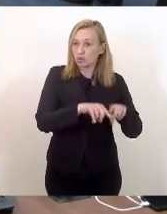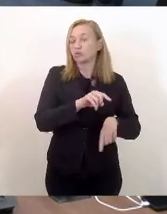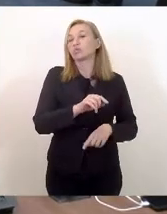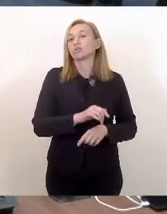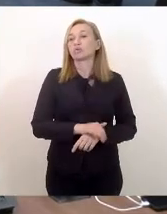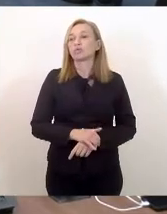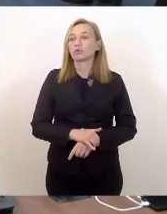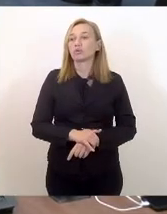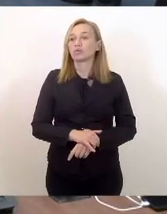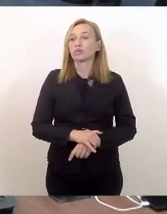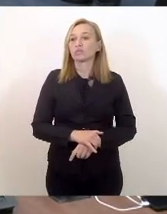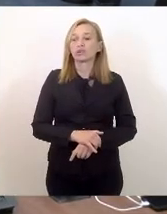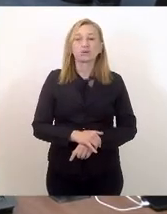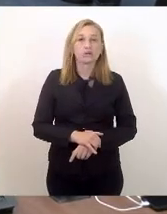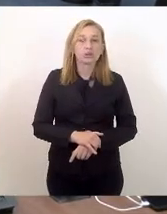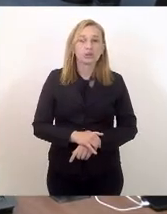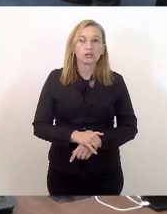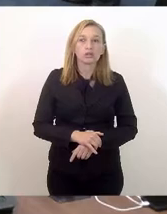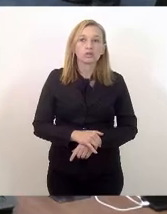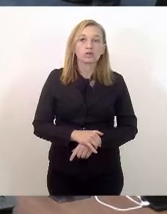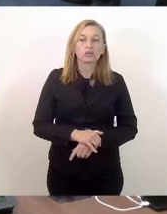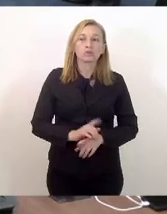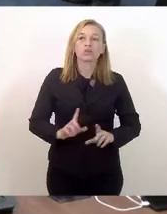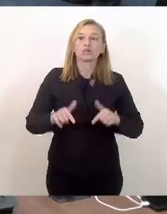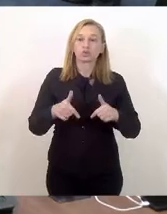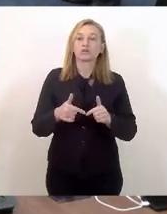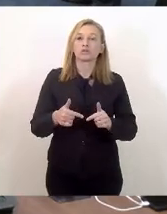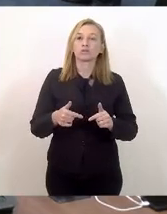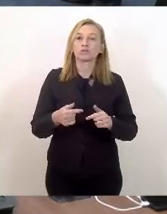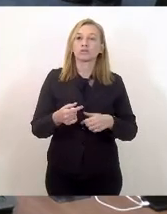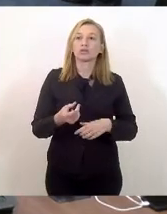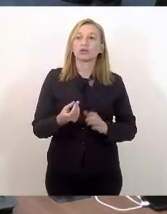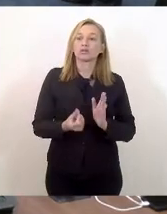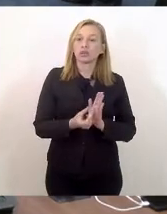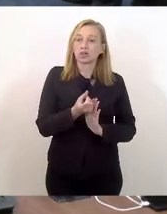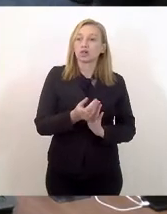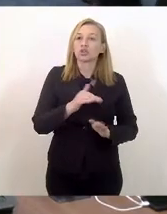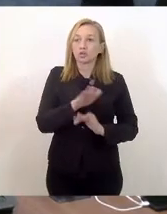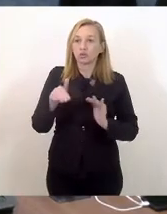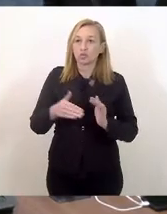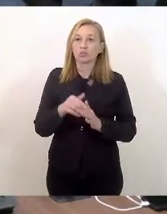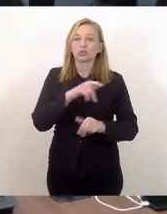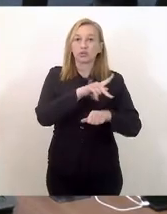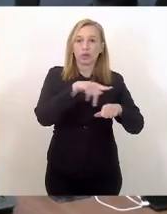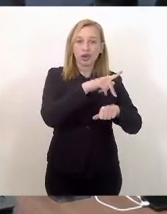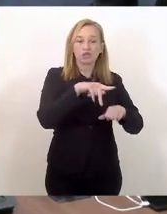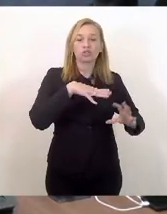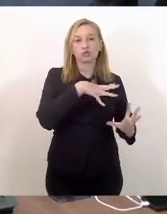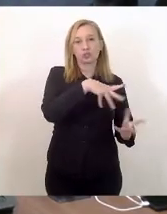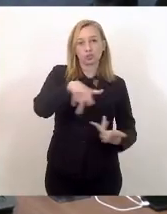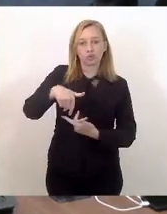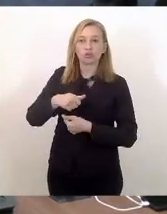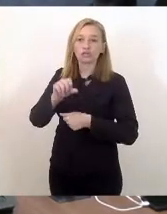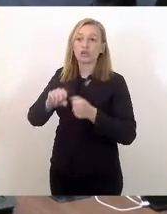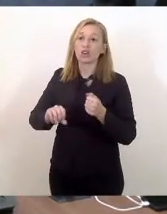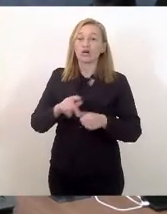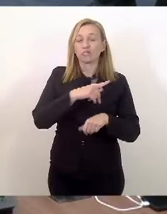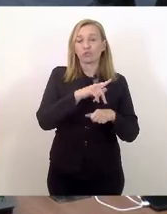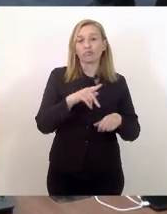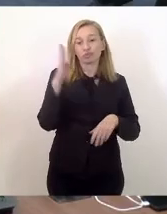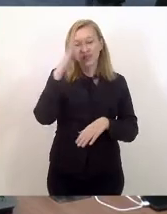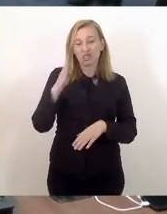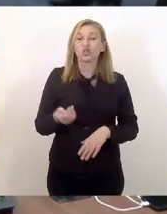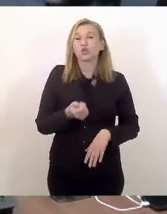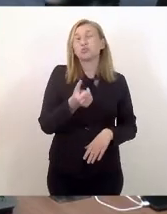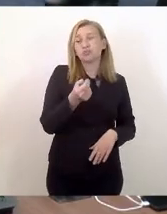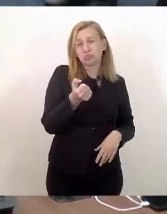sobre dividendos, operações financeiras, o que todos os países do mundo fizeram. O Brasil é um dos poucos países do mundo que